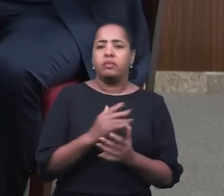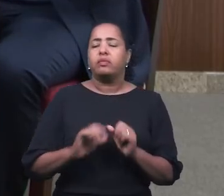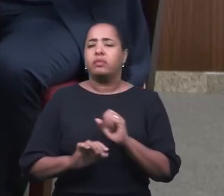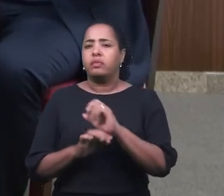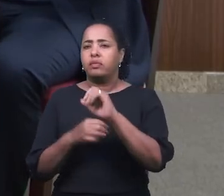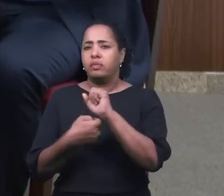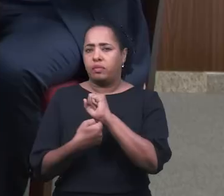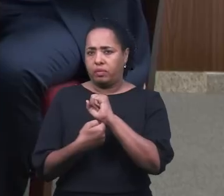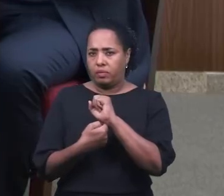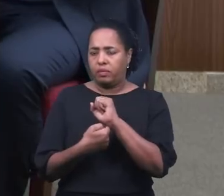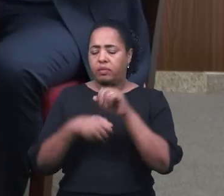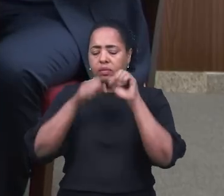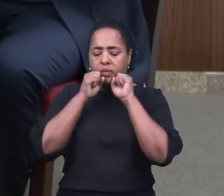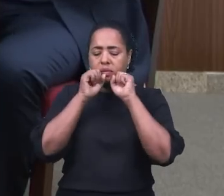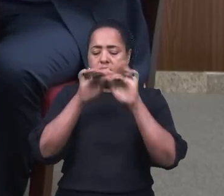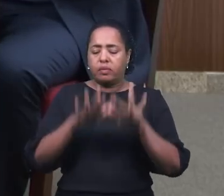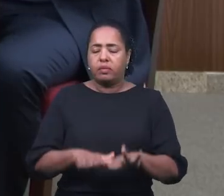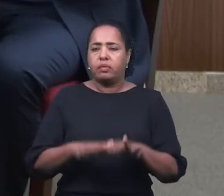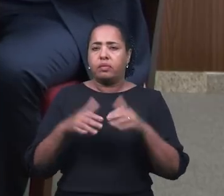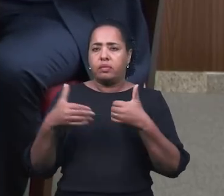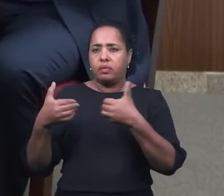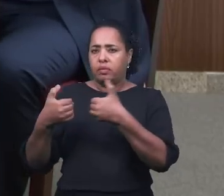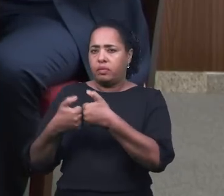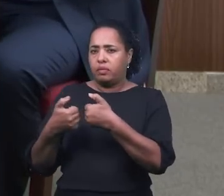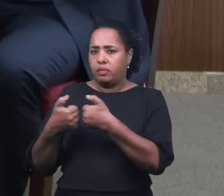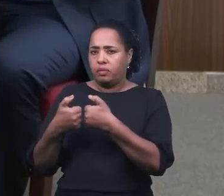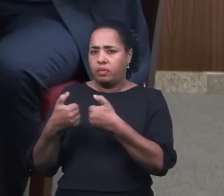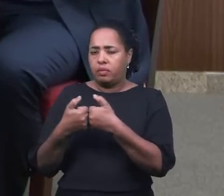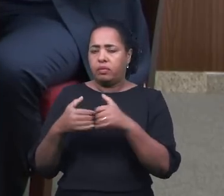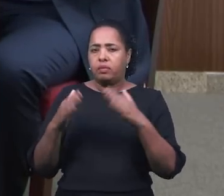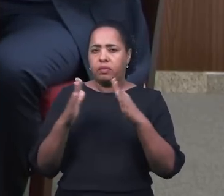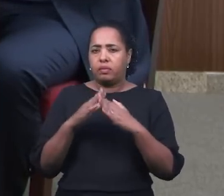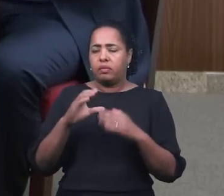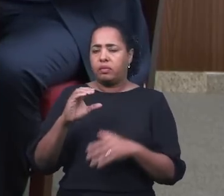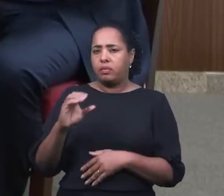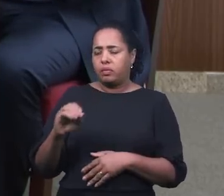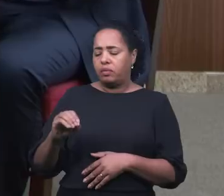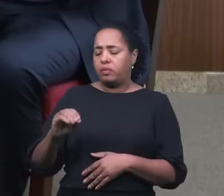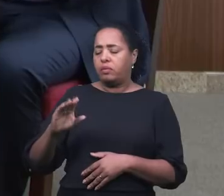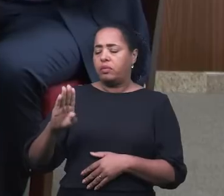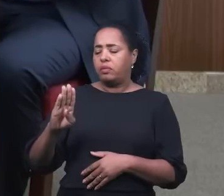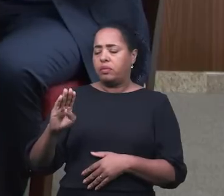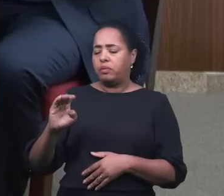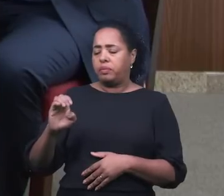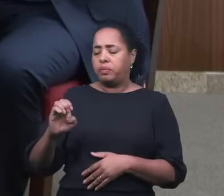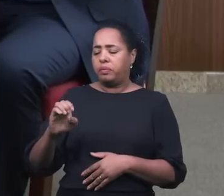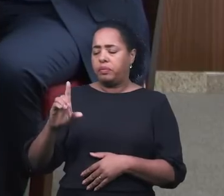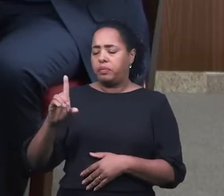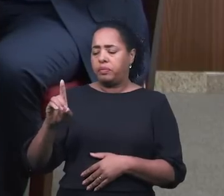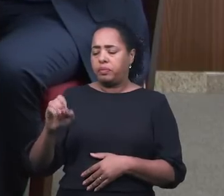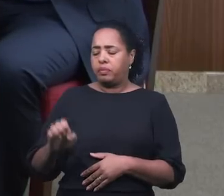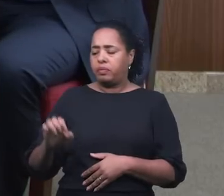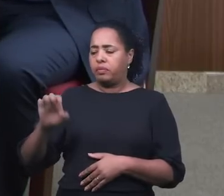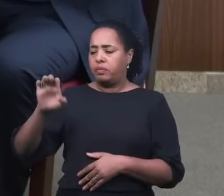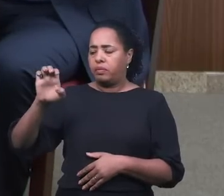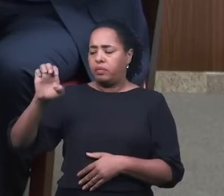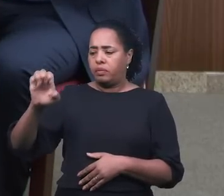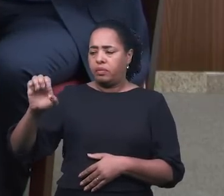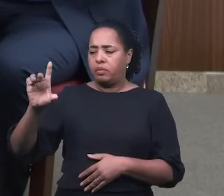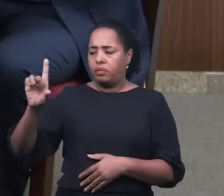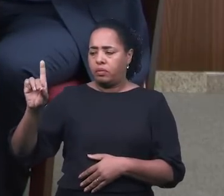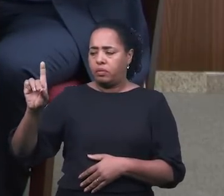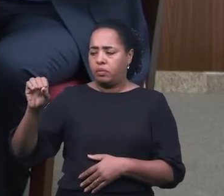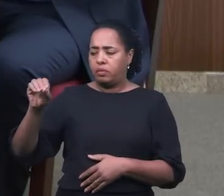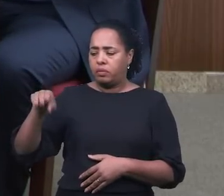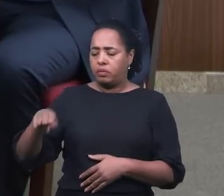grande segredo da bênção da arca na casa de Obed-Edom, vida e vida em abundância.